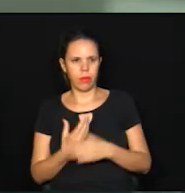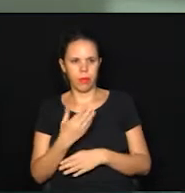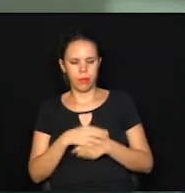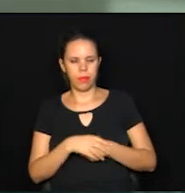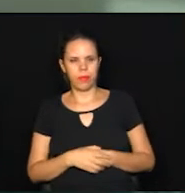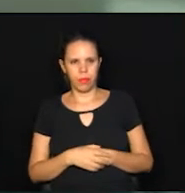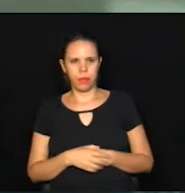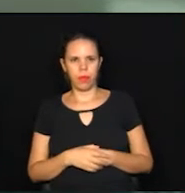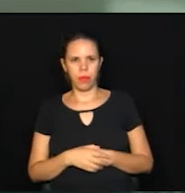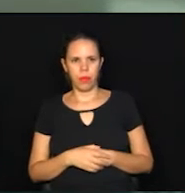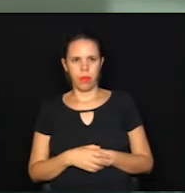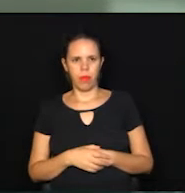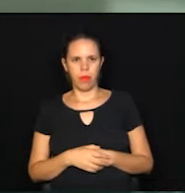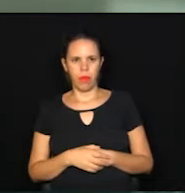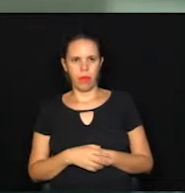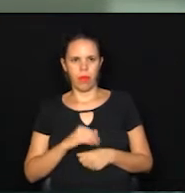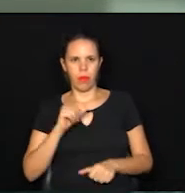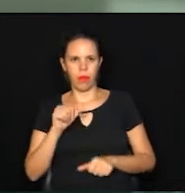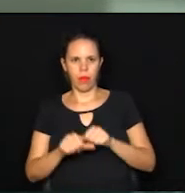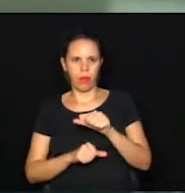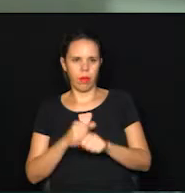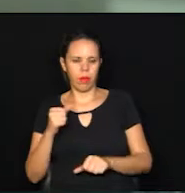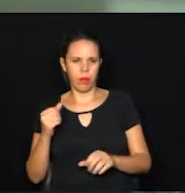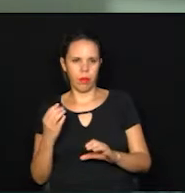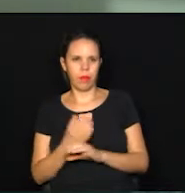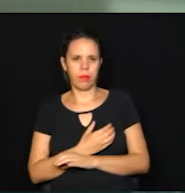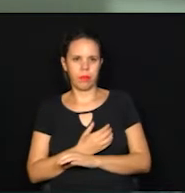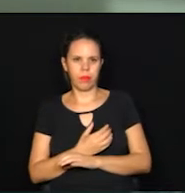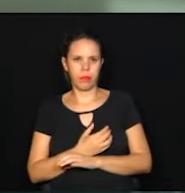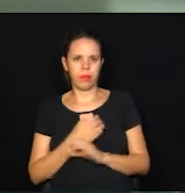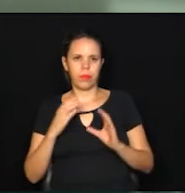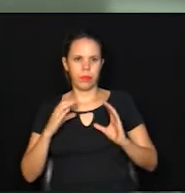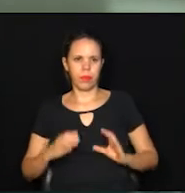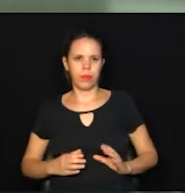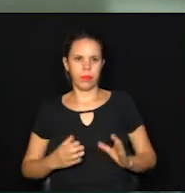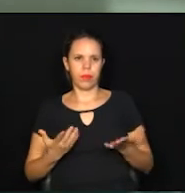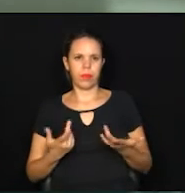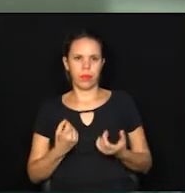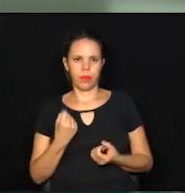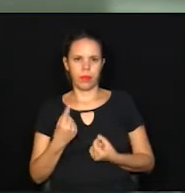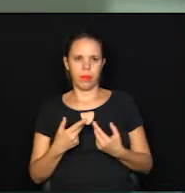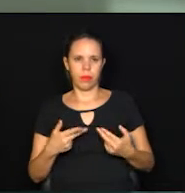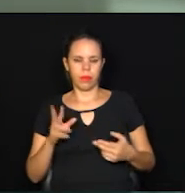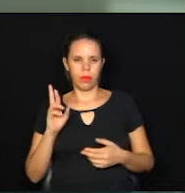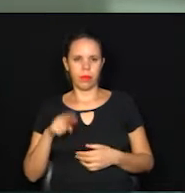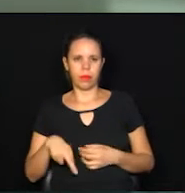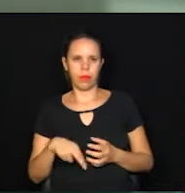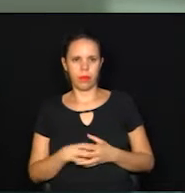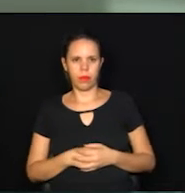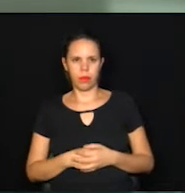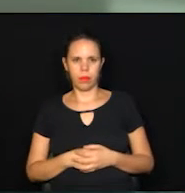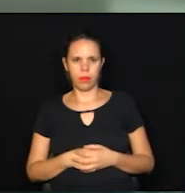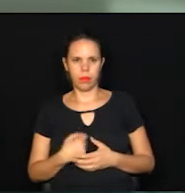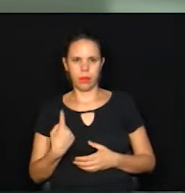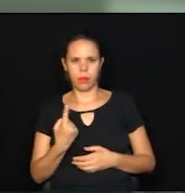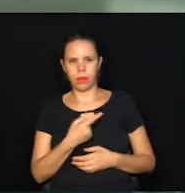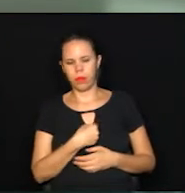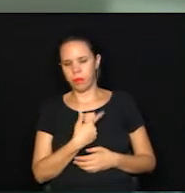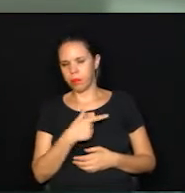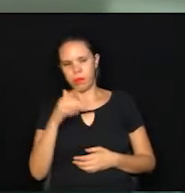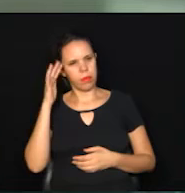aconteça, uma mudança radical de conduta por alguma razão que nós